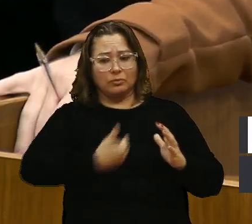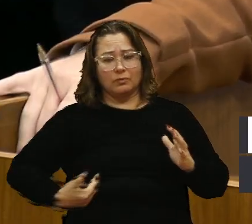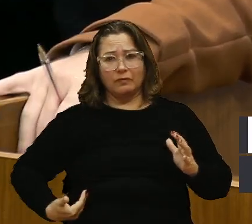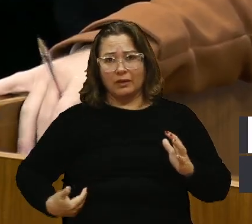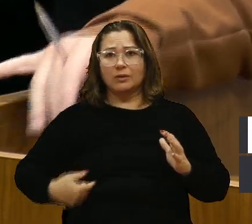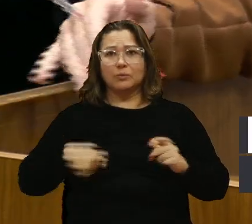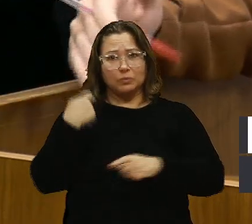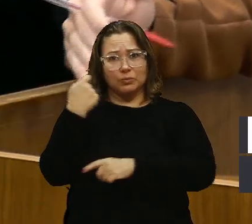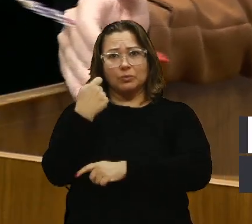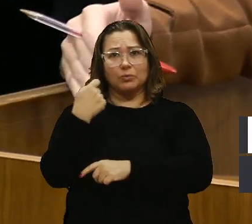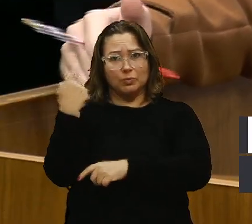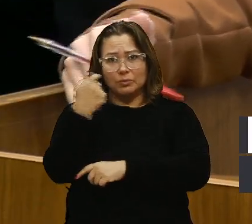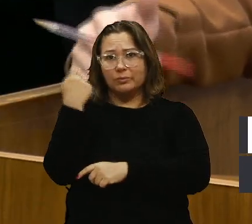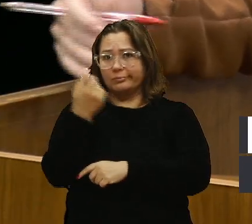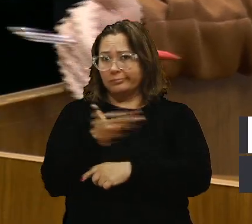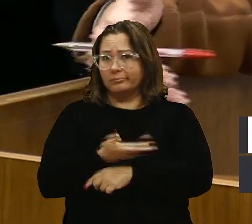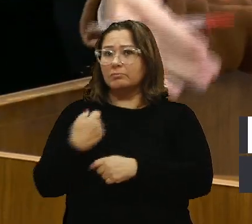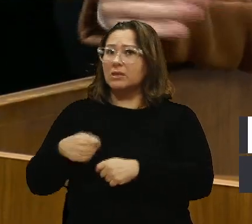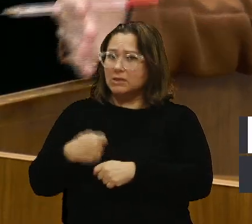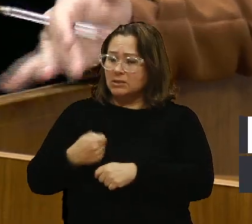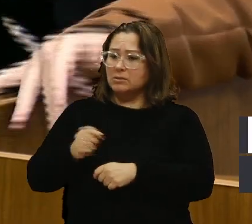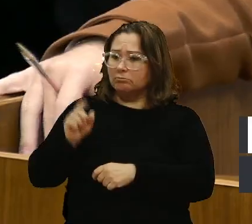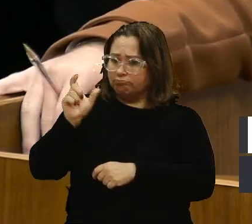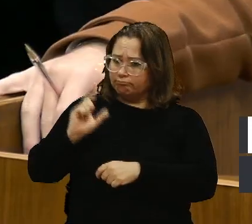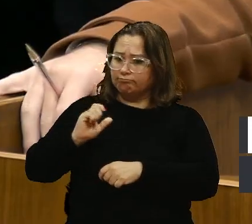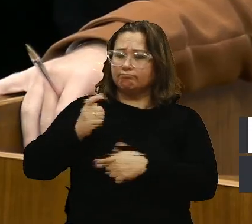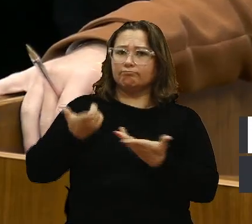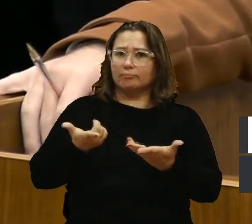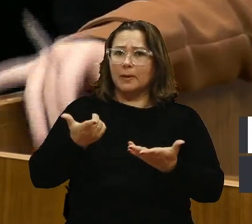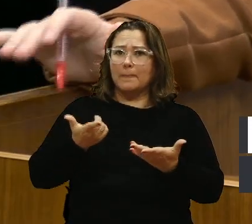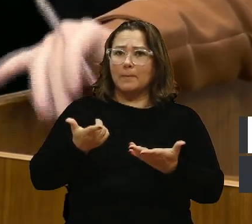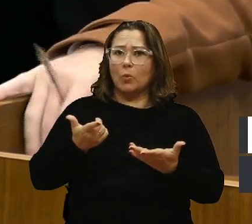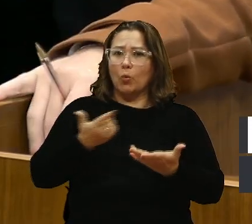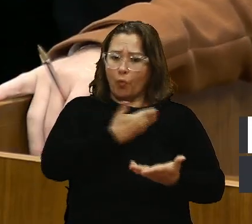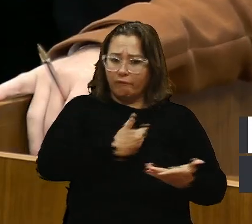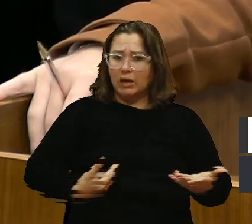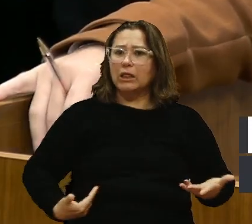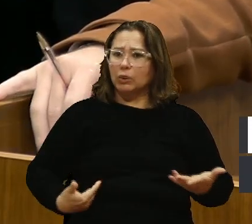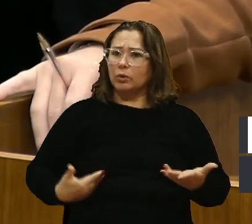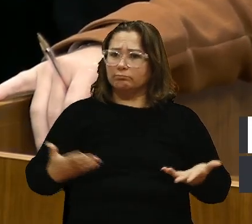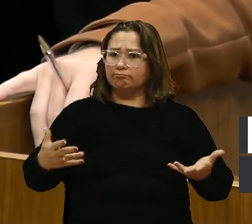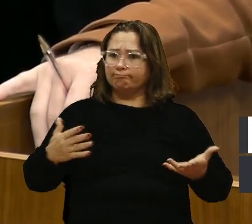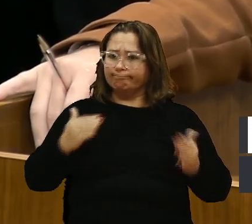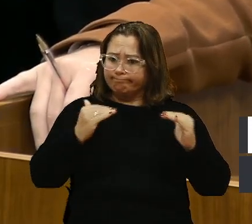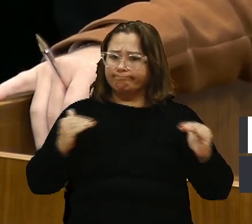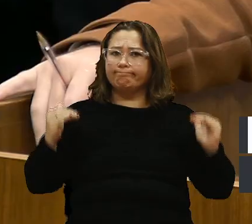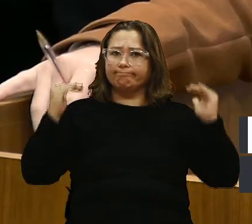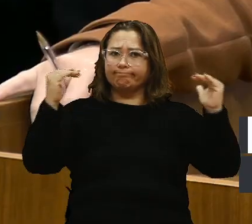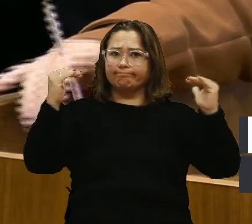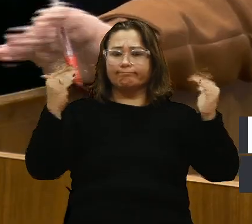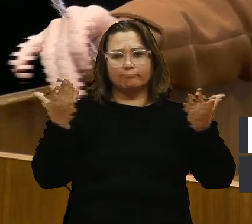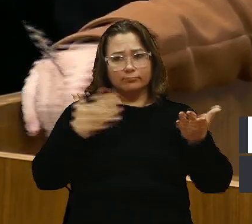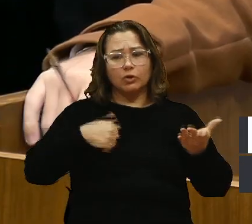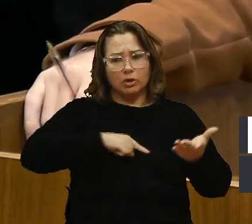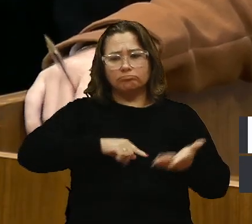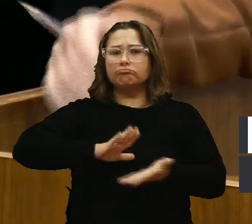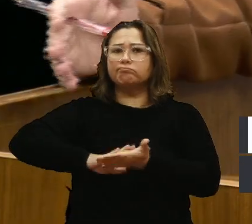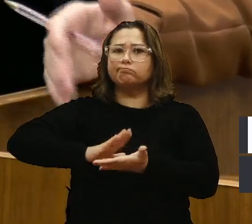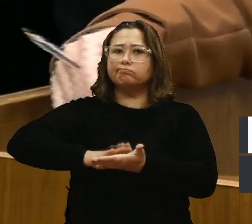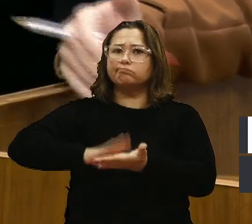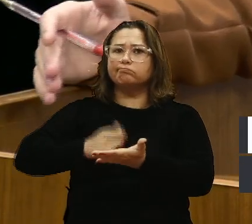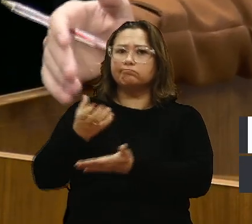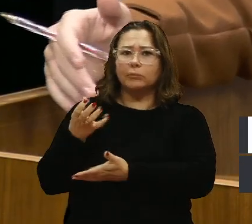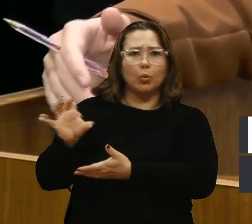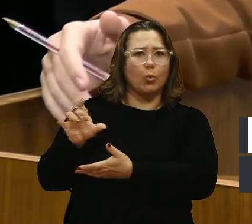tamanho do nosso, né? Eu acho que tem que ter um governador à altura do Estado, né? Então vamos seguir o caminho aí, seguir cobrando e fazendo oposição aí a